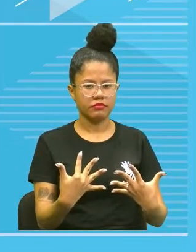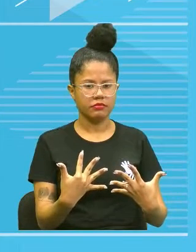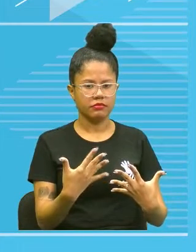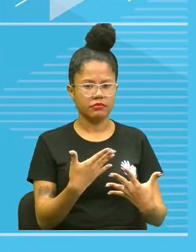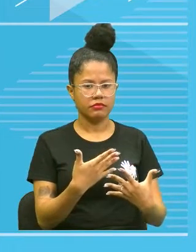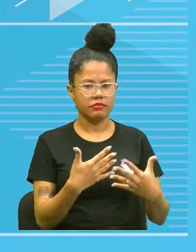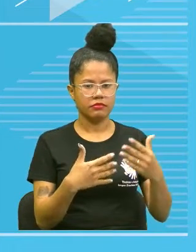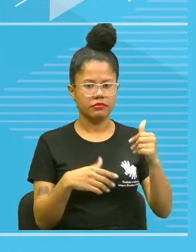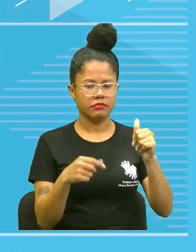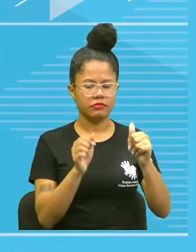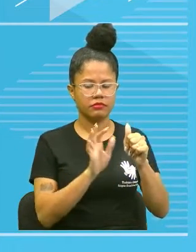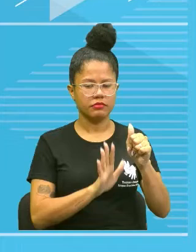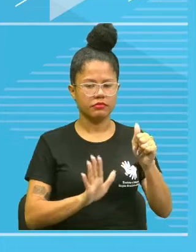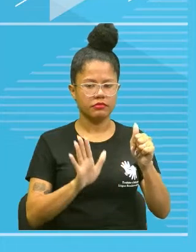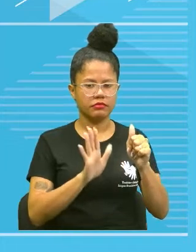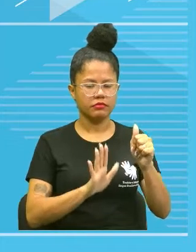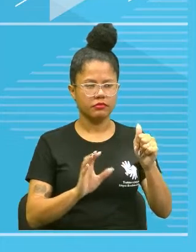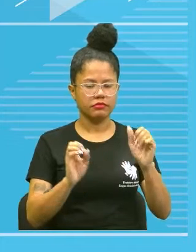se anulam.